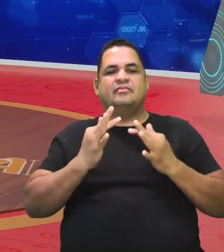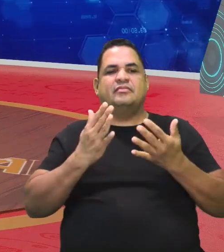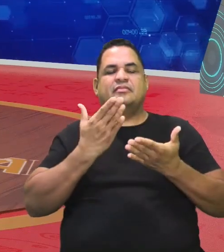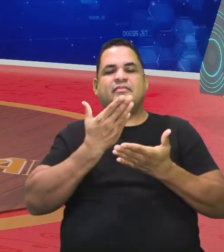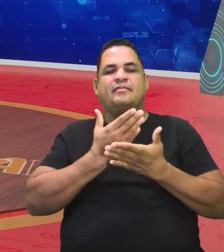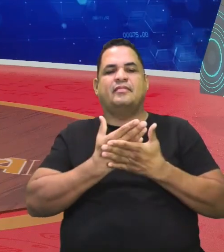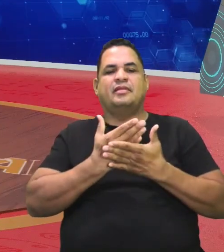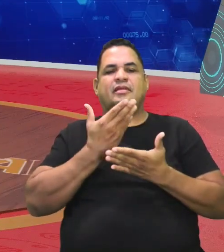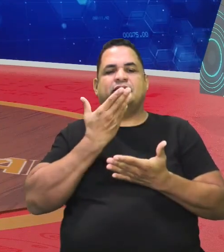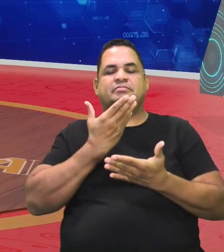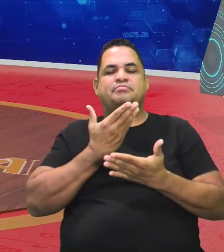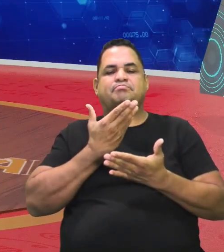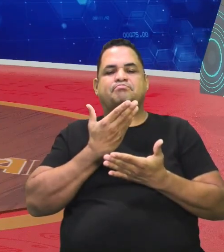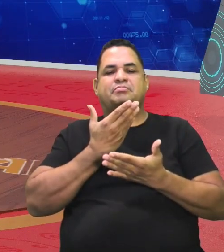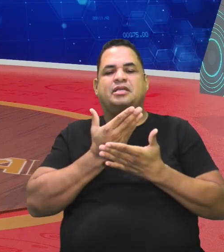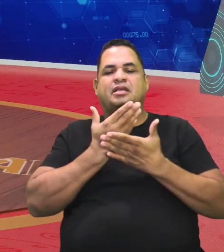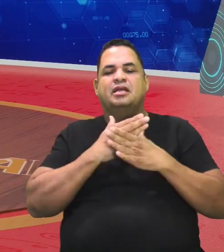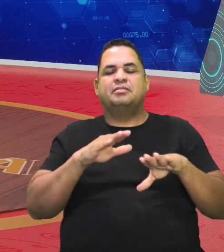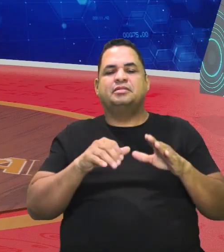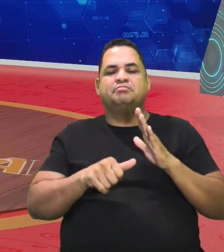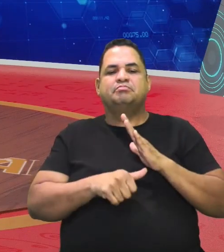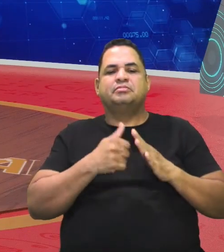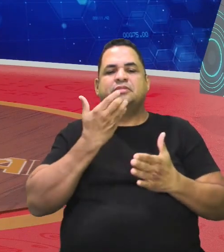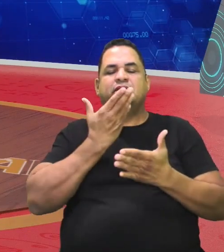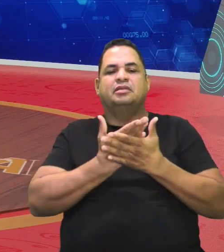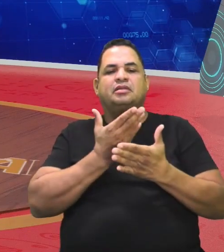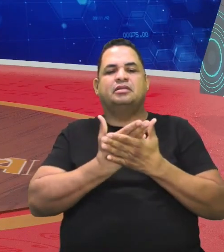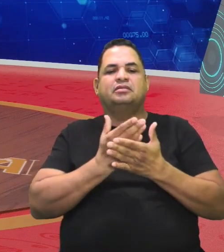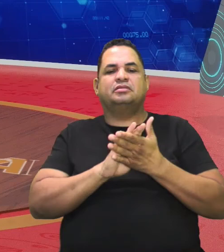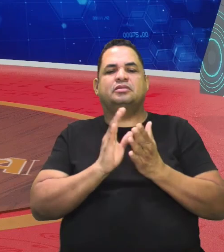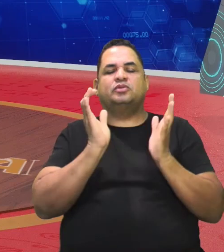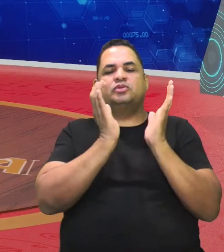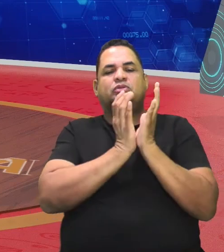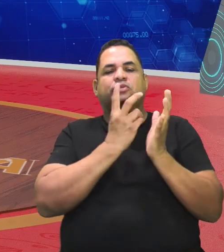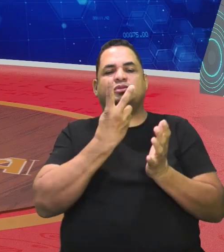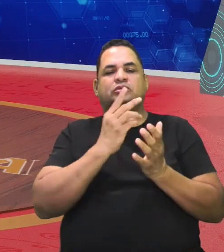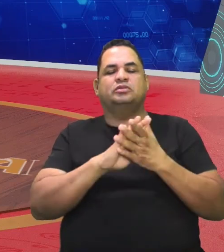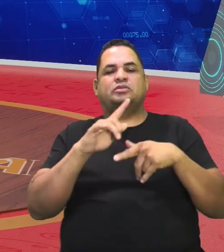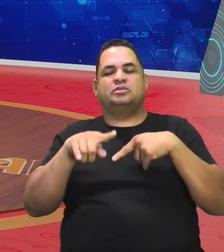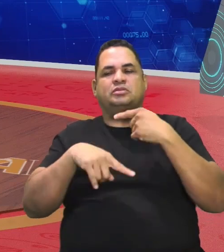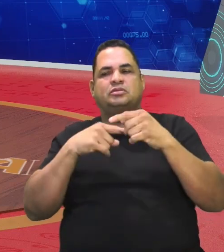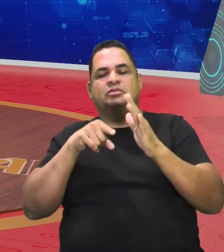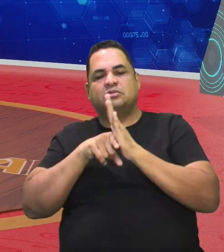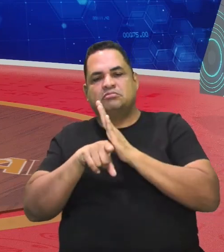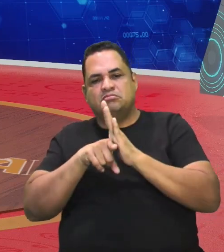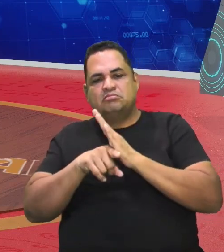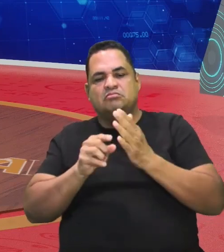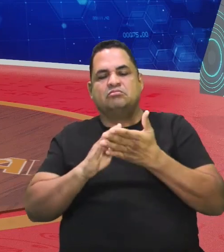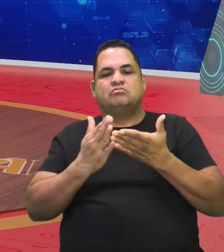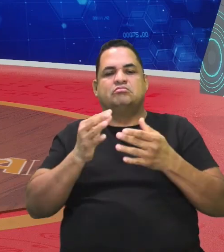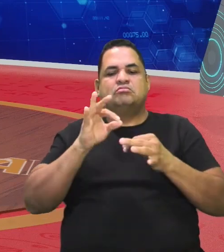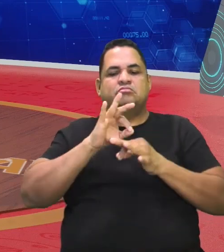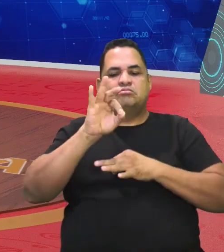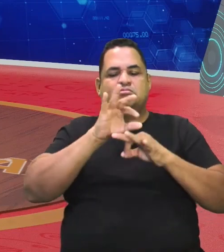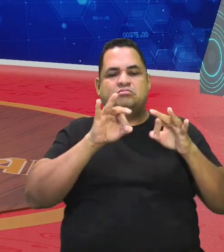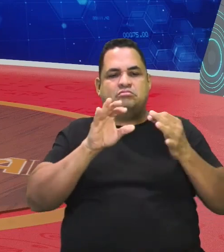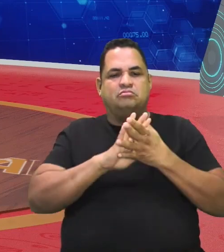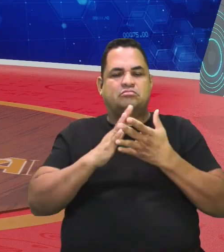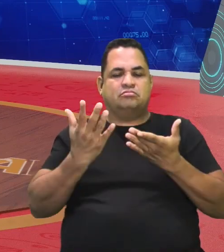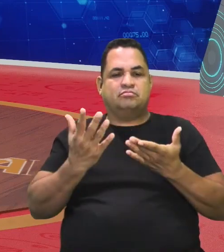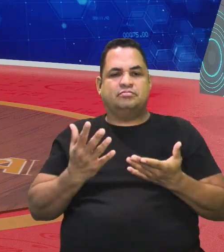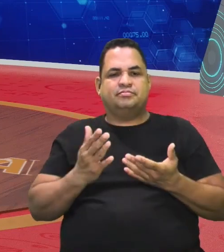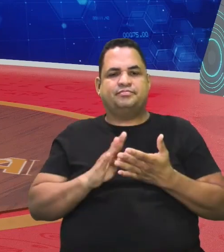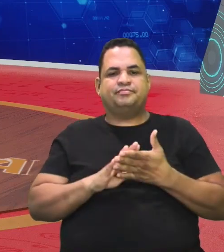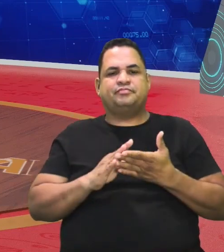né, com a primeira aula da unidade 2 e trabalhando a geometria analítica. Vamos ter algumas que falam desse assunto, um dia de cada